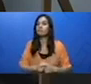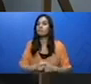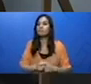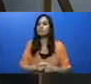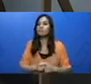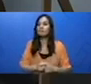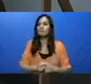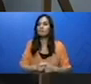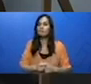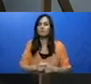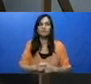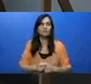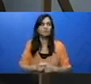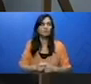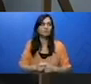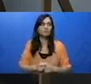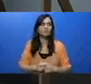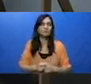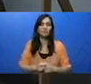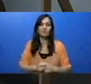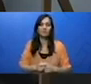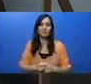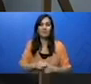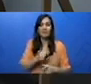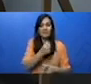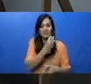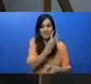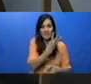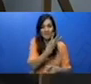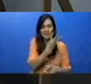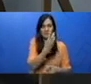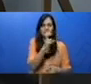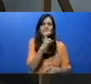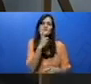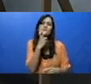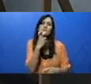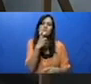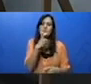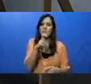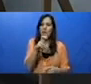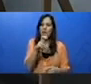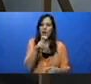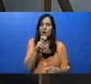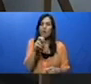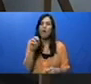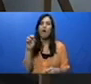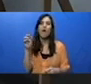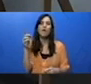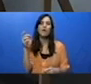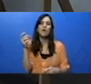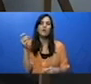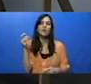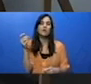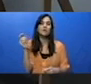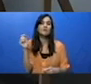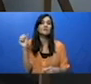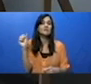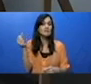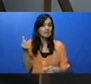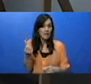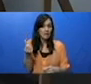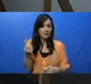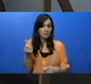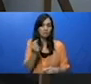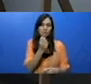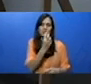3, a ficha de número 5 e peguei a ficha de número